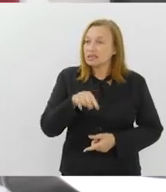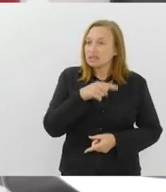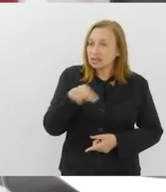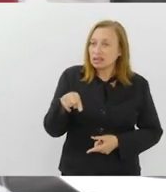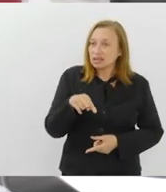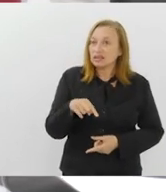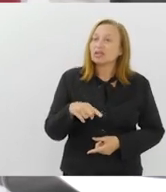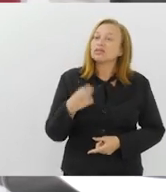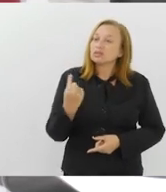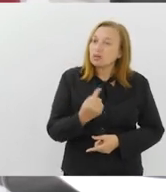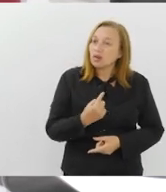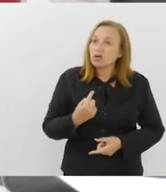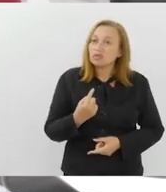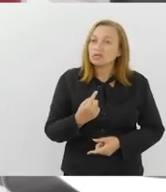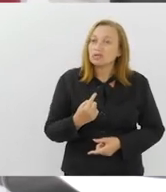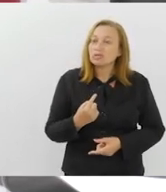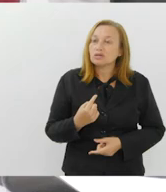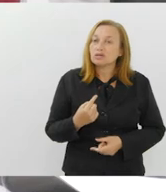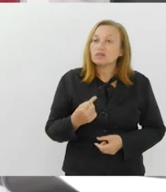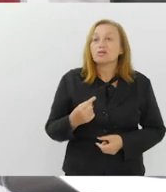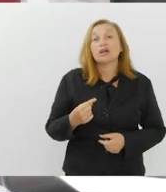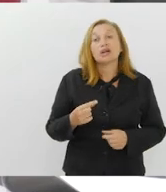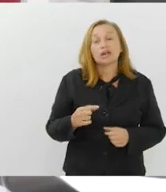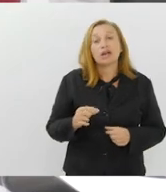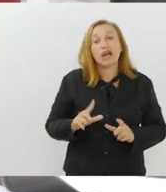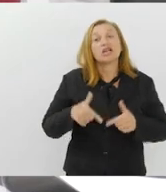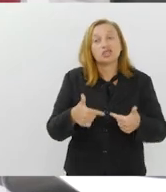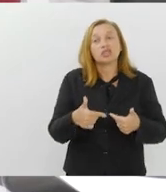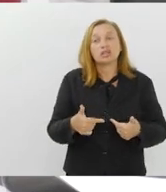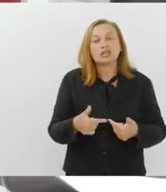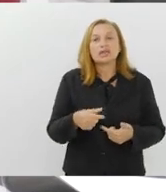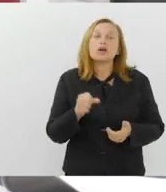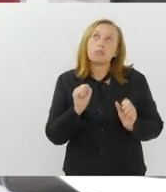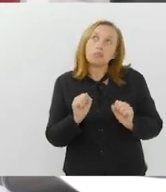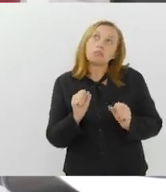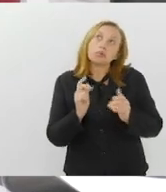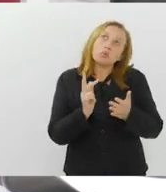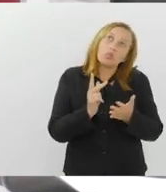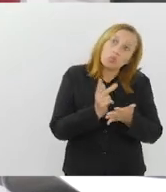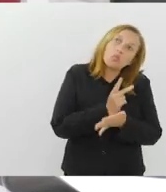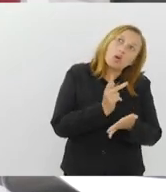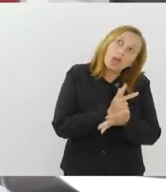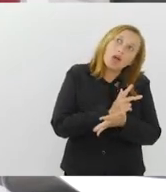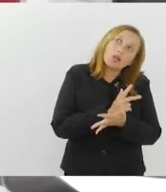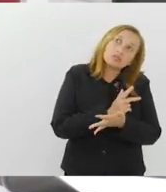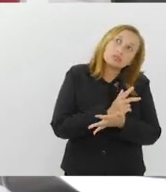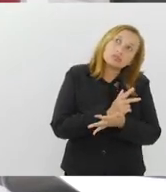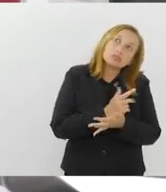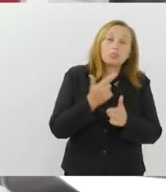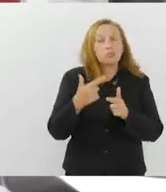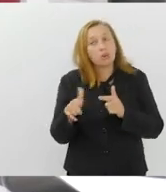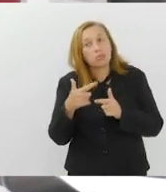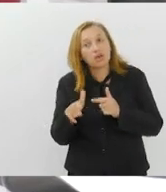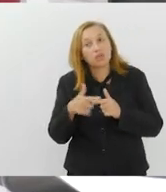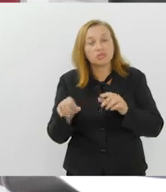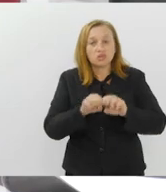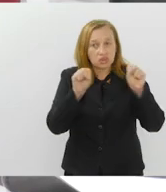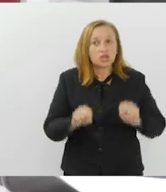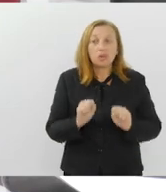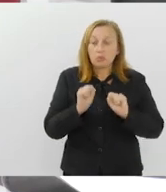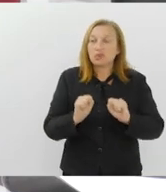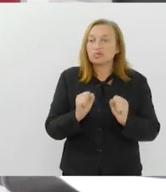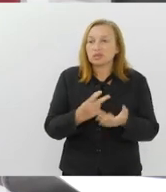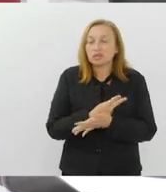a gente vai reverter a situação. Porque aconteceu um erro, aconteceu uma situação errada, um problema sistêmico, isso pode